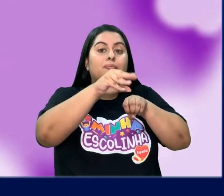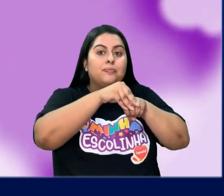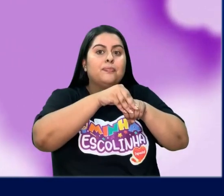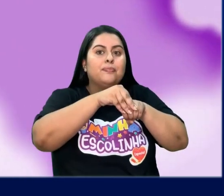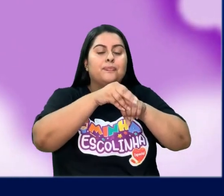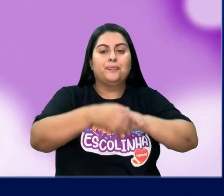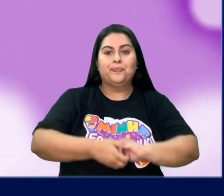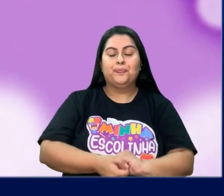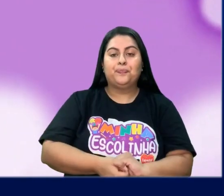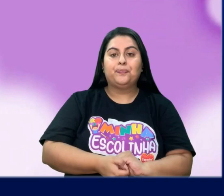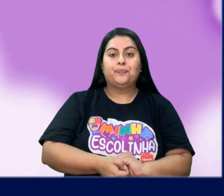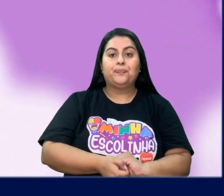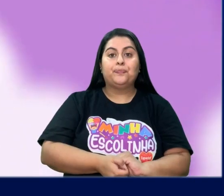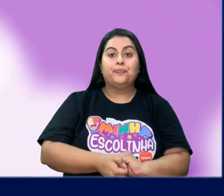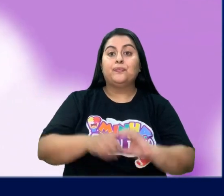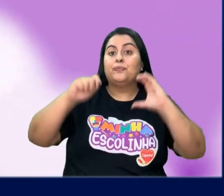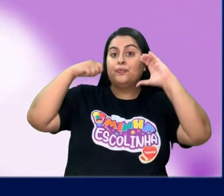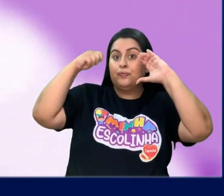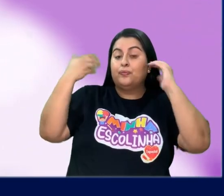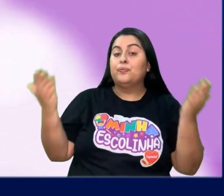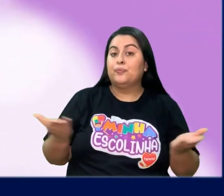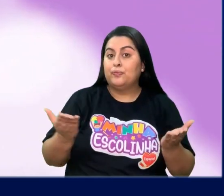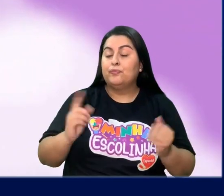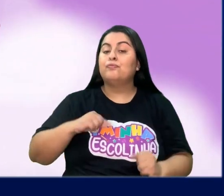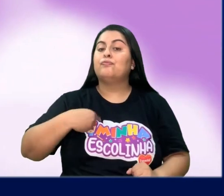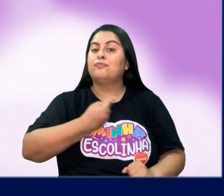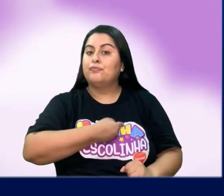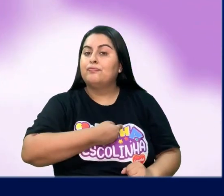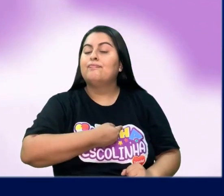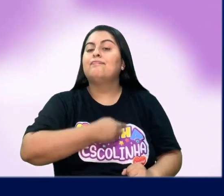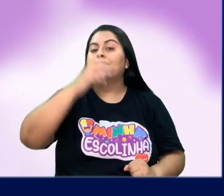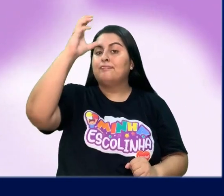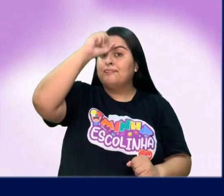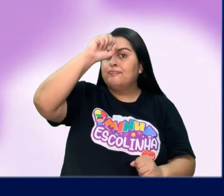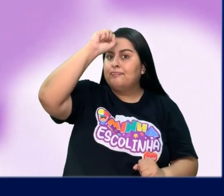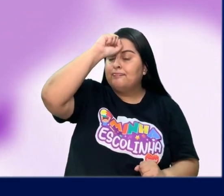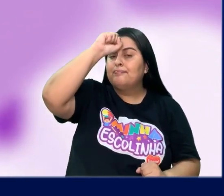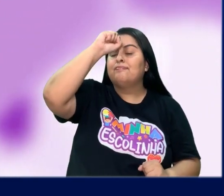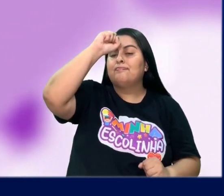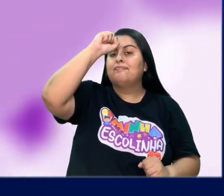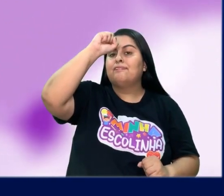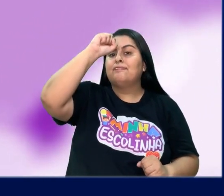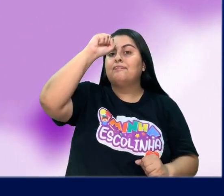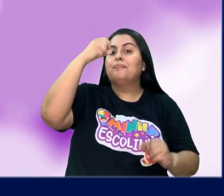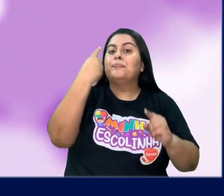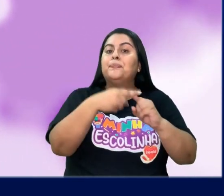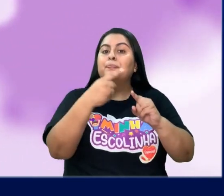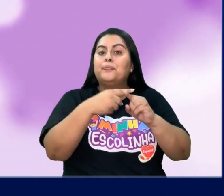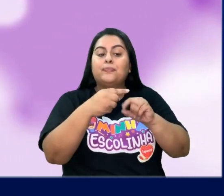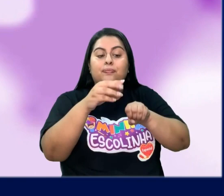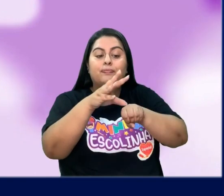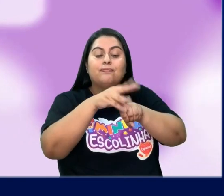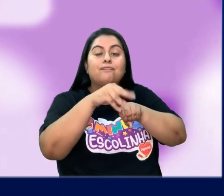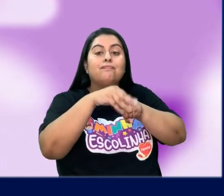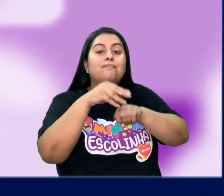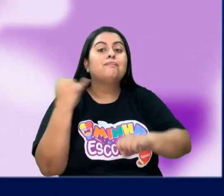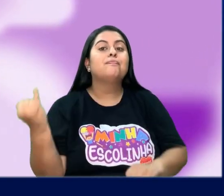conhecimento. E agora, nós vamos aprender por que ele é importante para